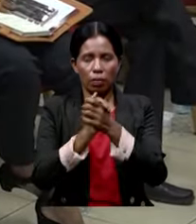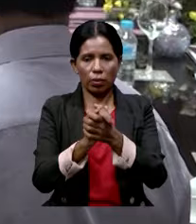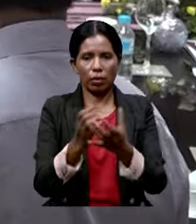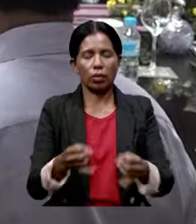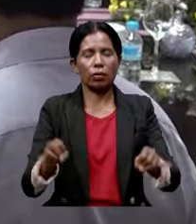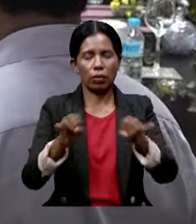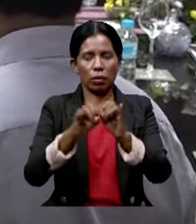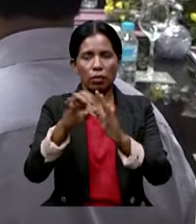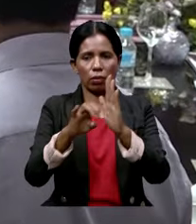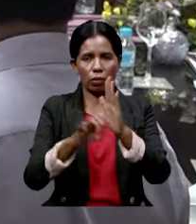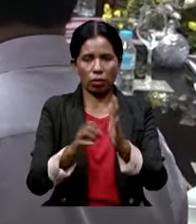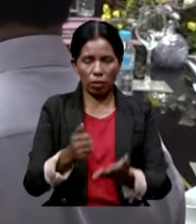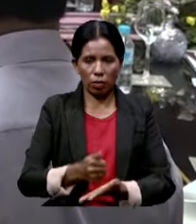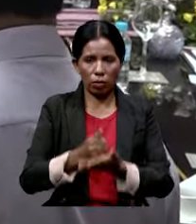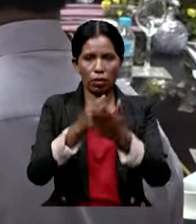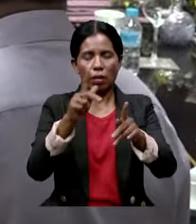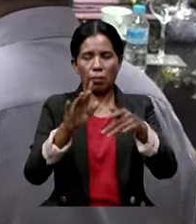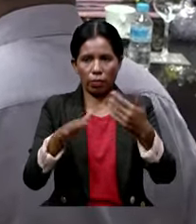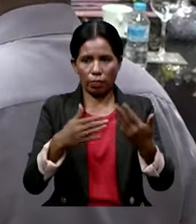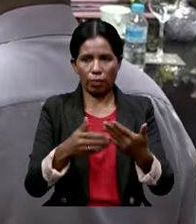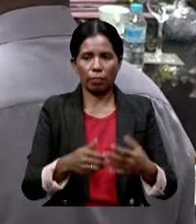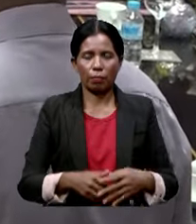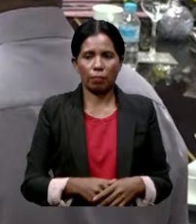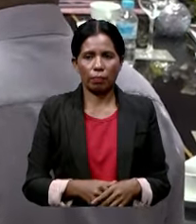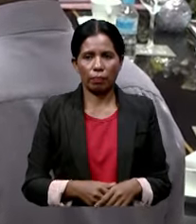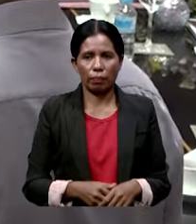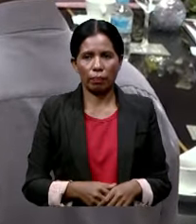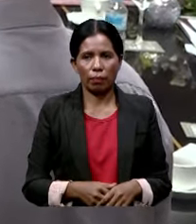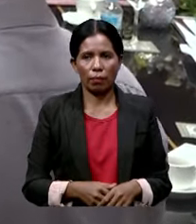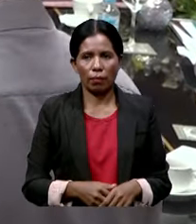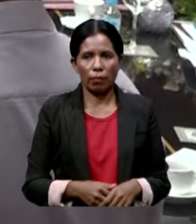instituição estado o di servi povo. Marito da Costa Santina de Jesus, ZMN.